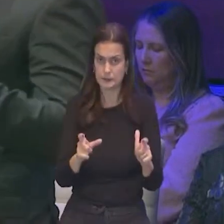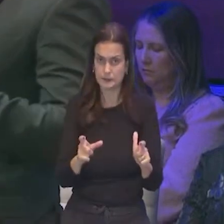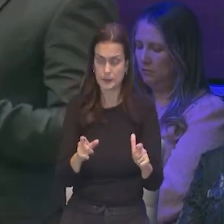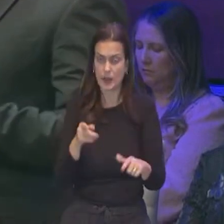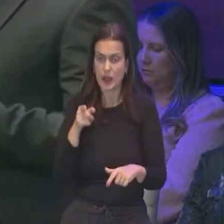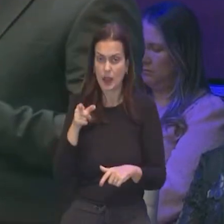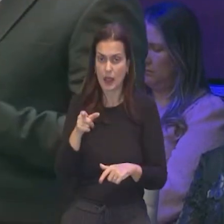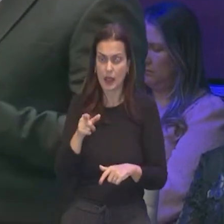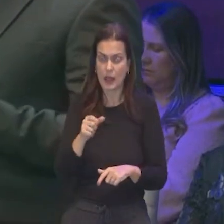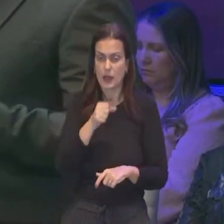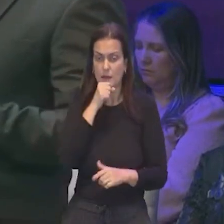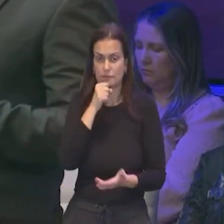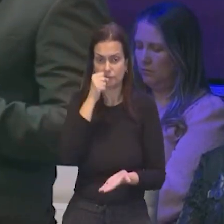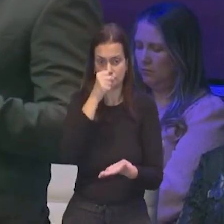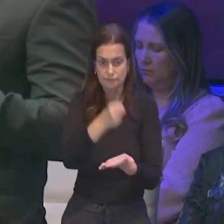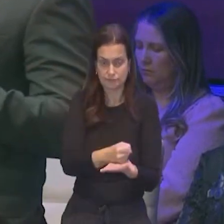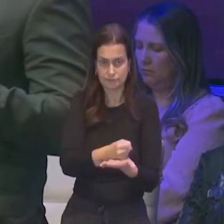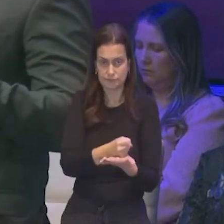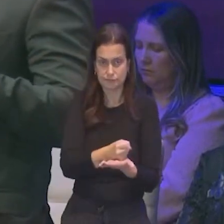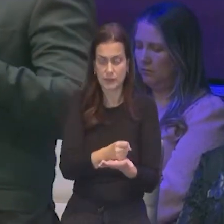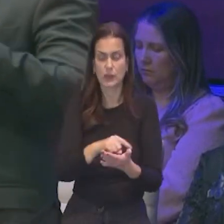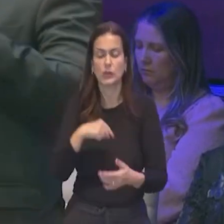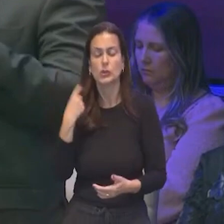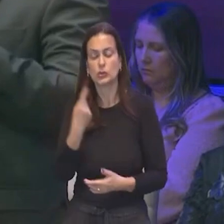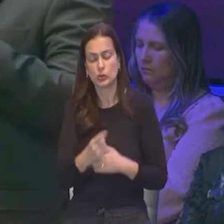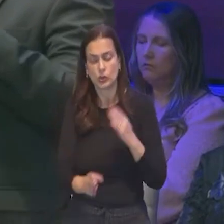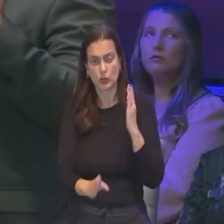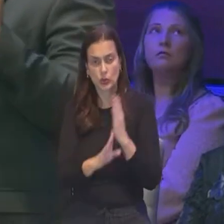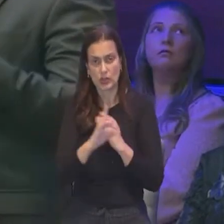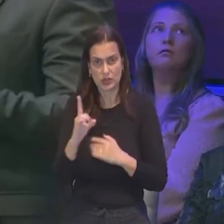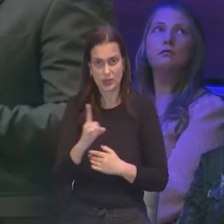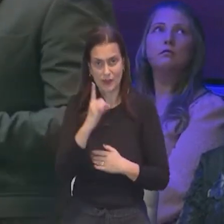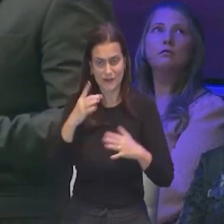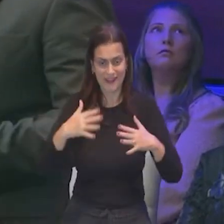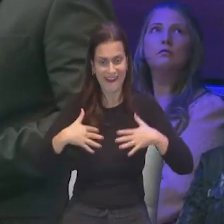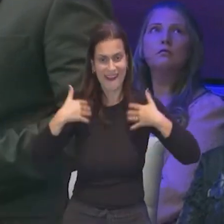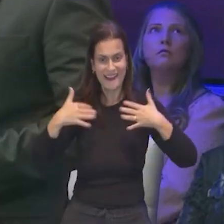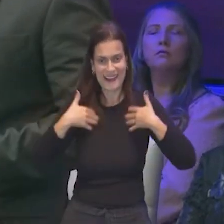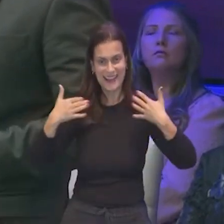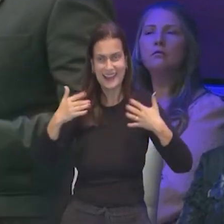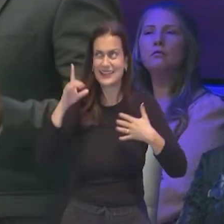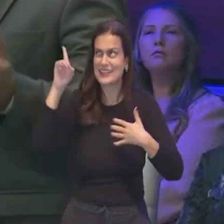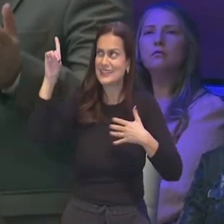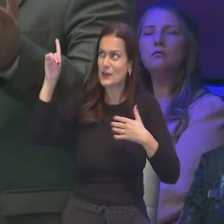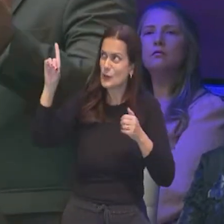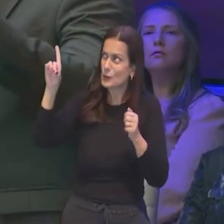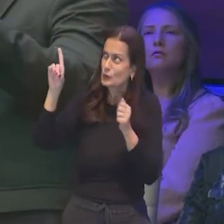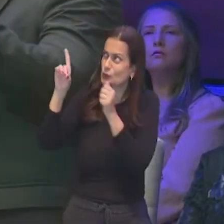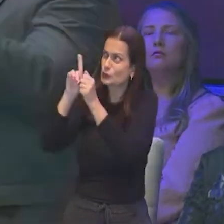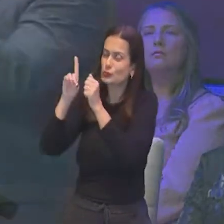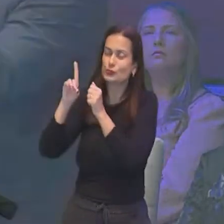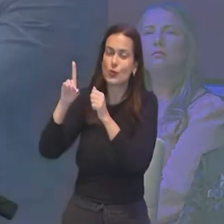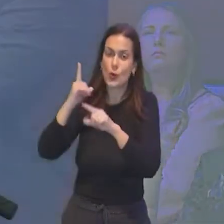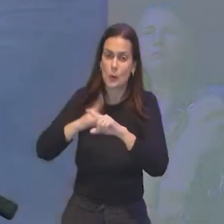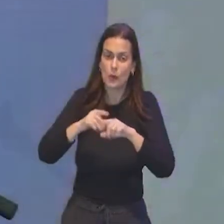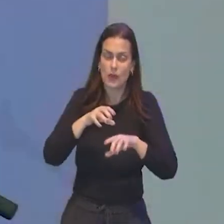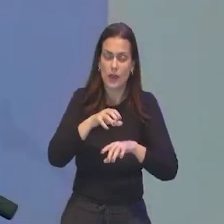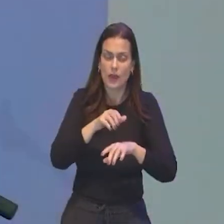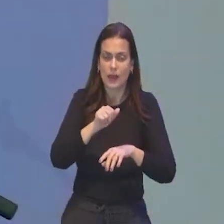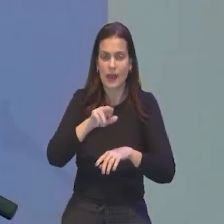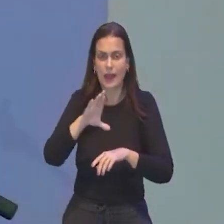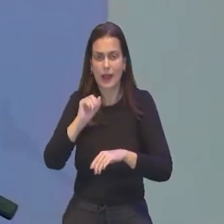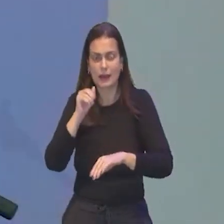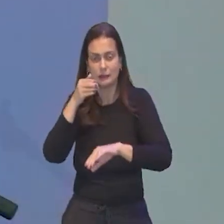lá no Antigo Testamento. Nós encontramos Davi se alegrando na presença do Senhor, porque a arca é trazida